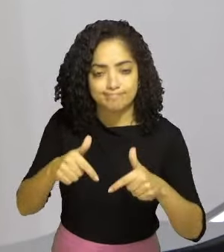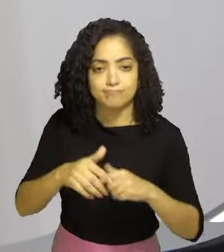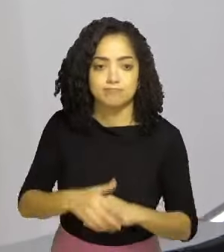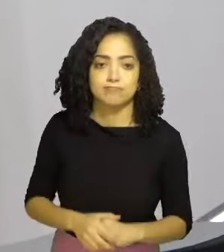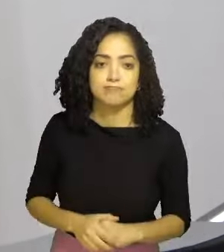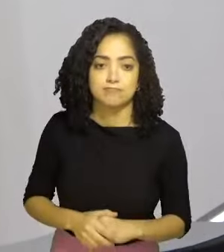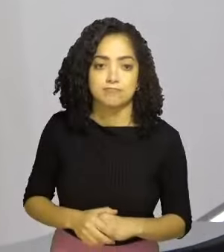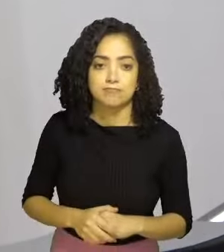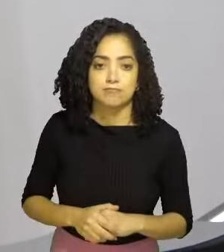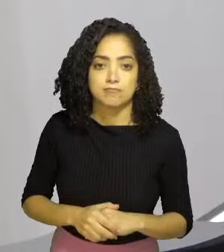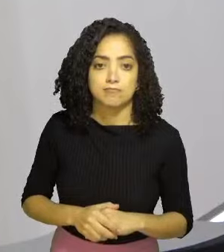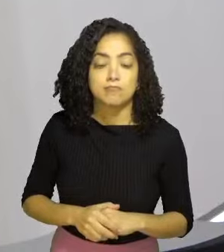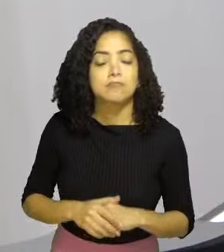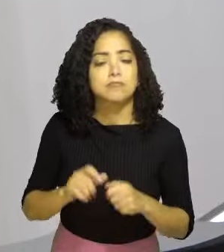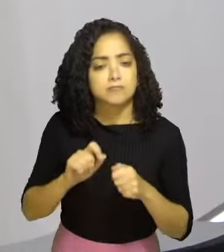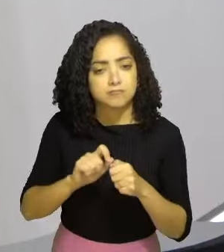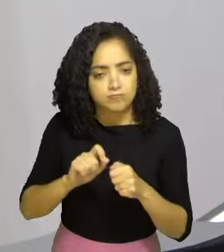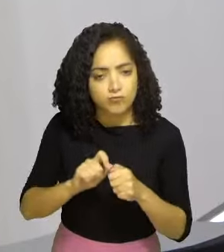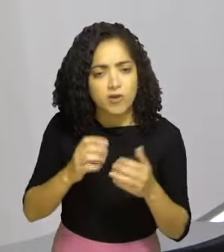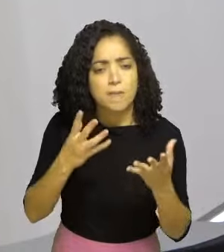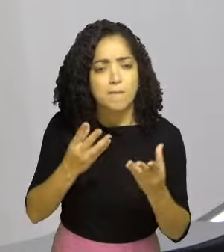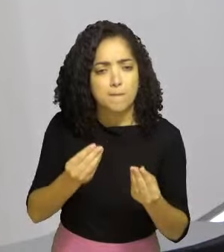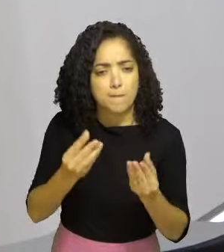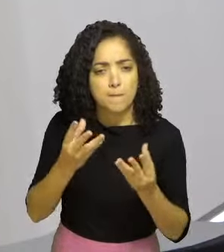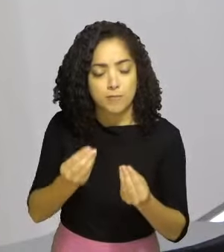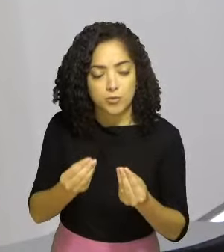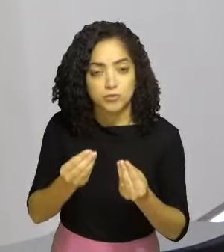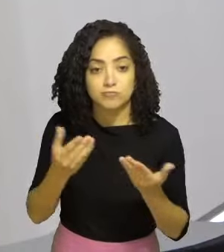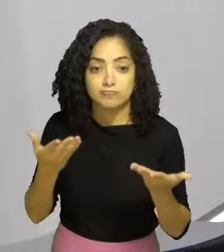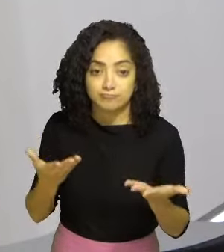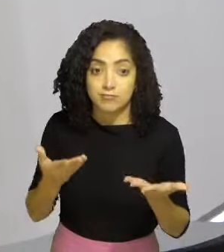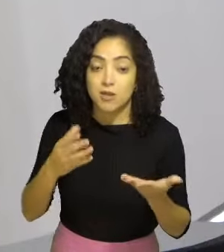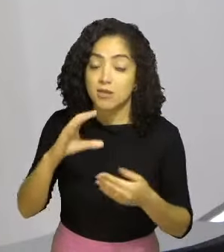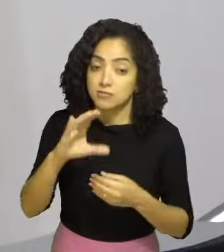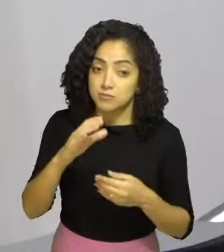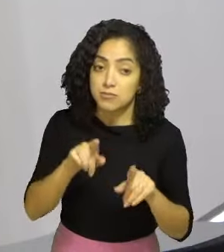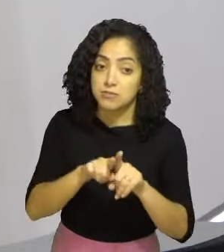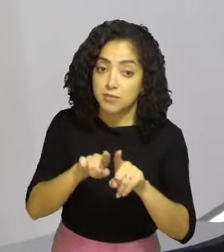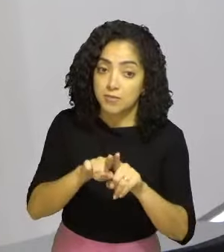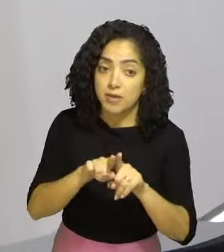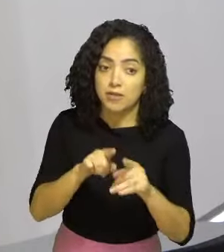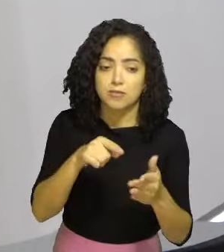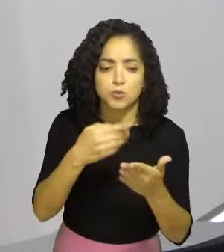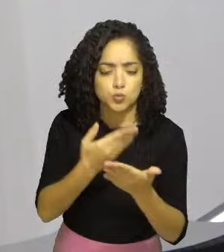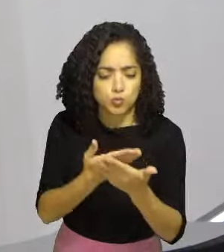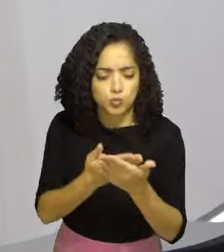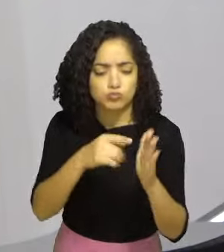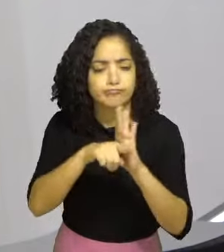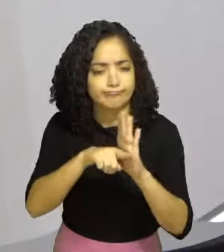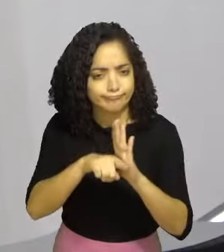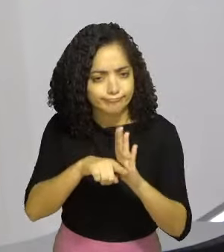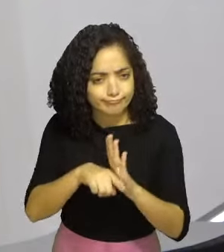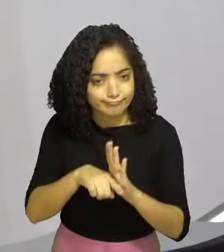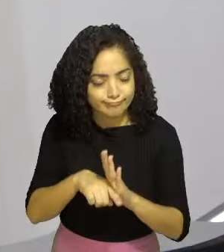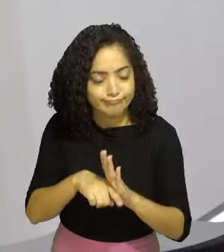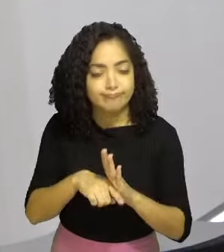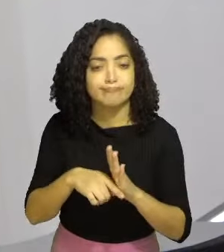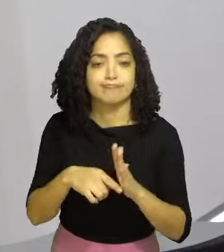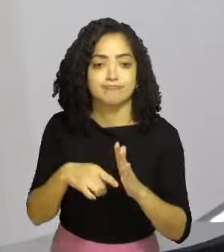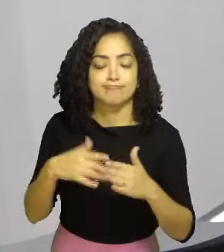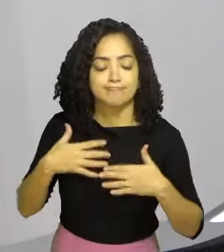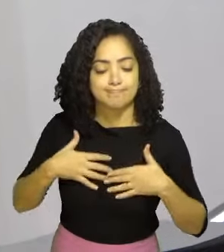faz muita coisa, inclusive ciência, e faz muito bem feito. Então, me sinto muito